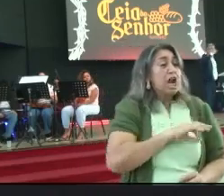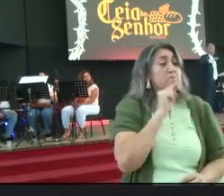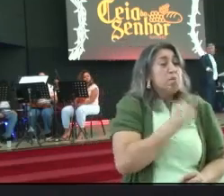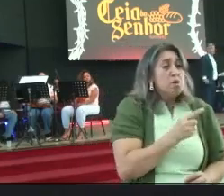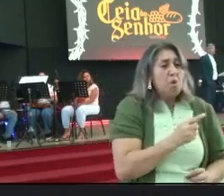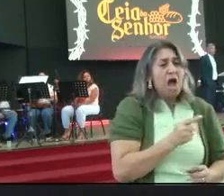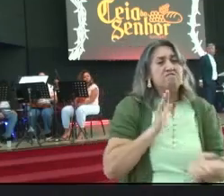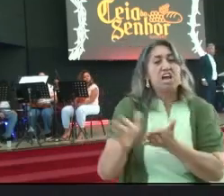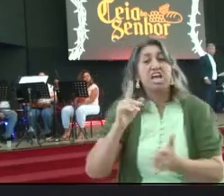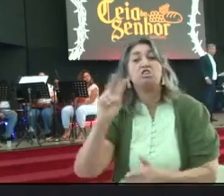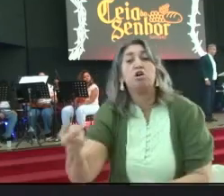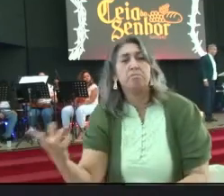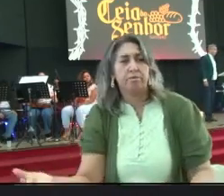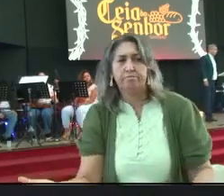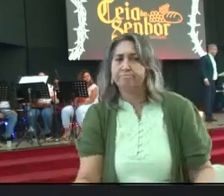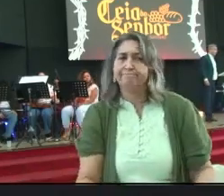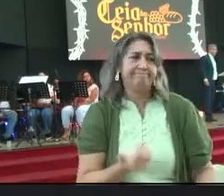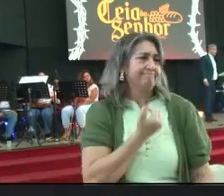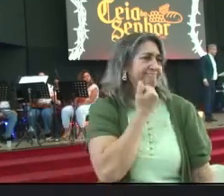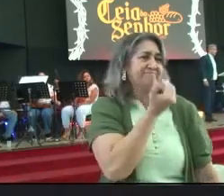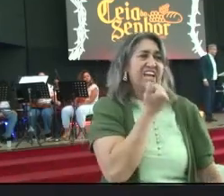para a bancarrota financeira.